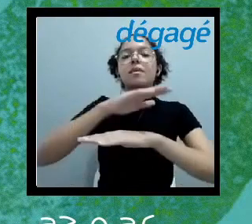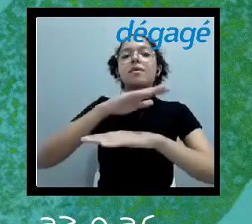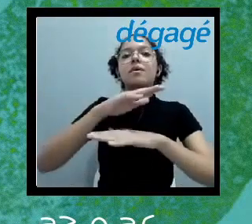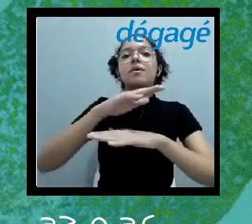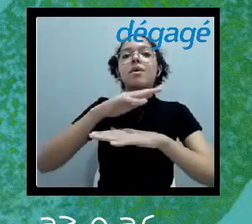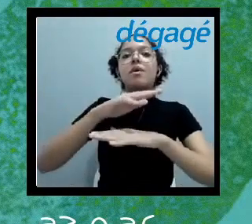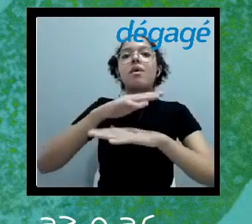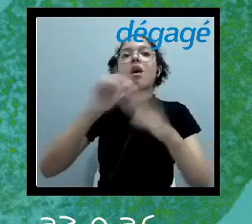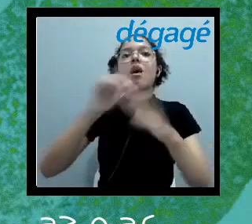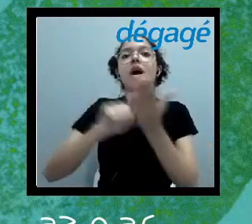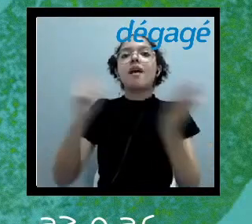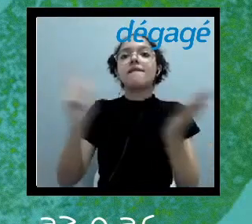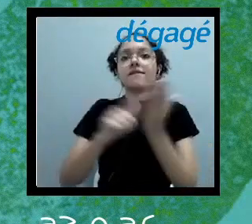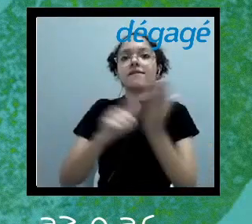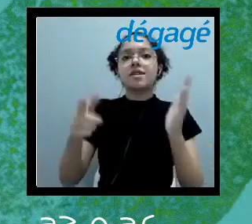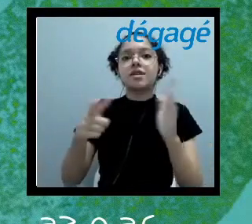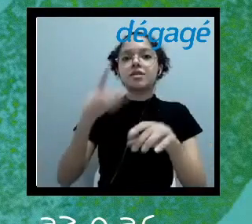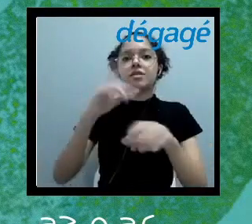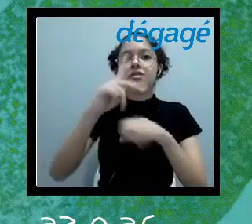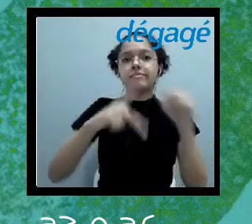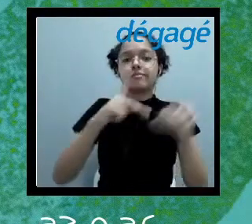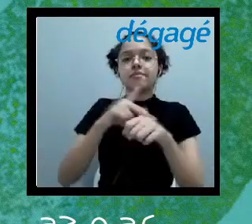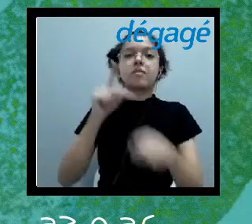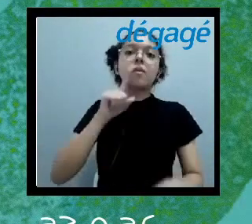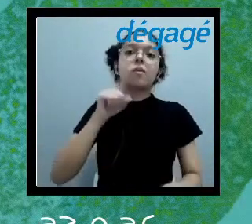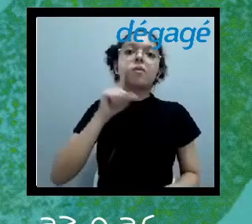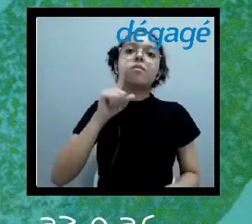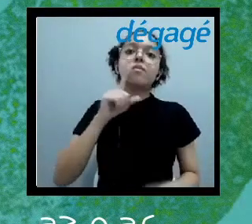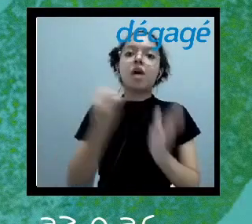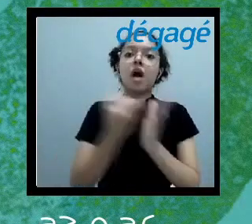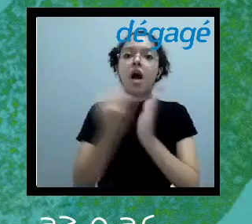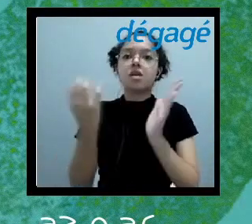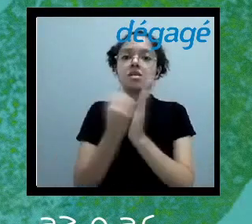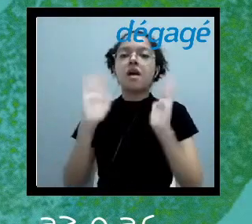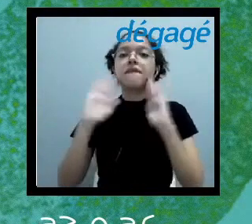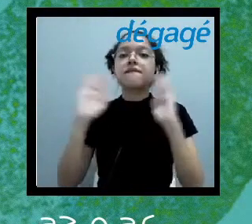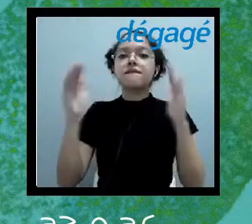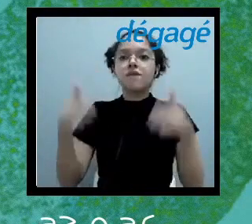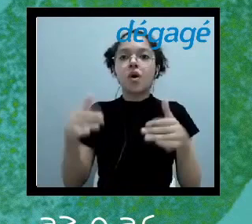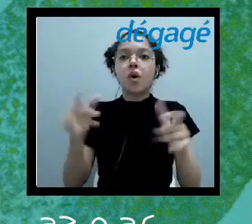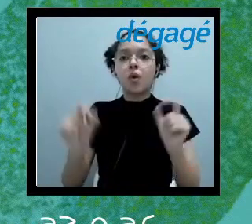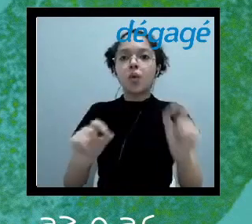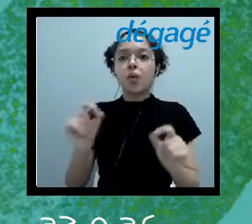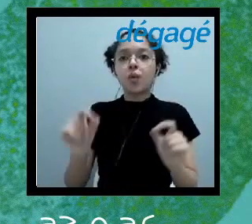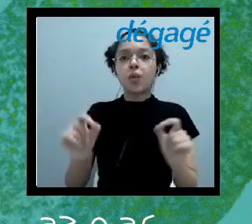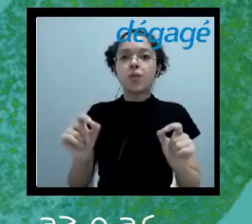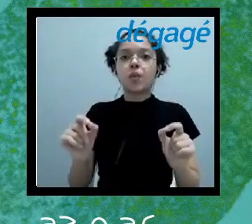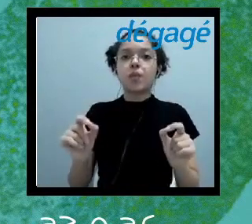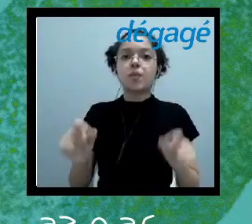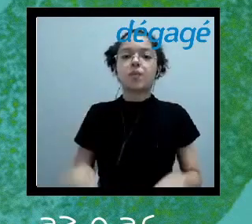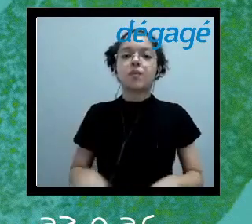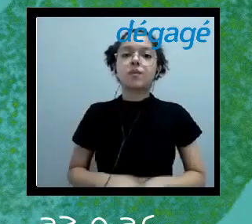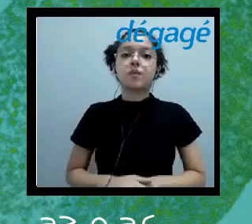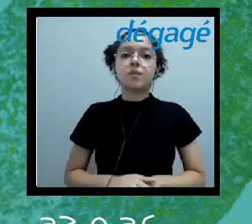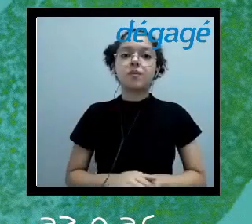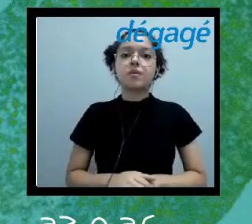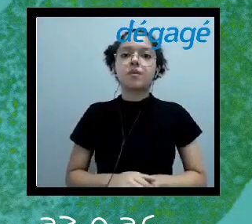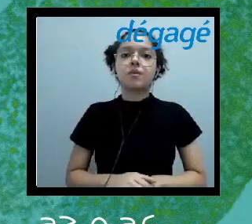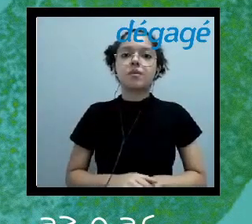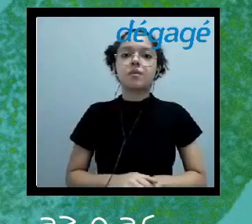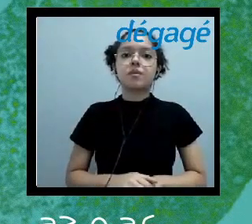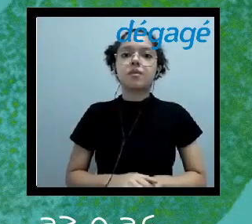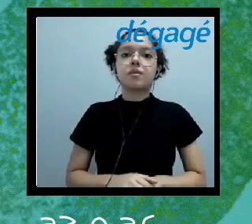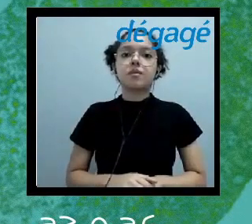agora as séries eram muito focadas no modo como o autismo afeta os